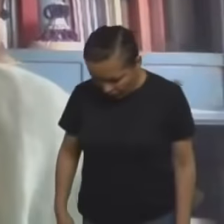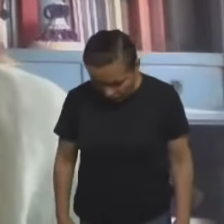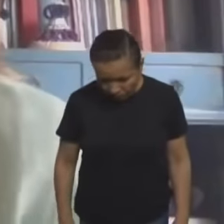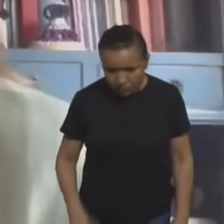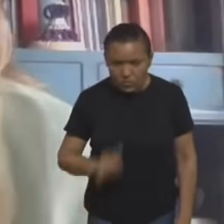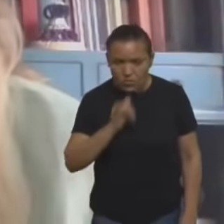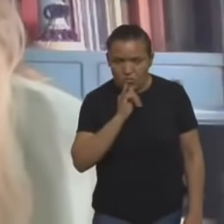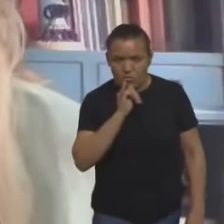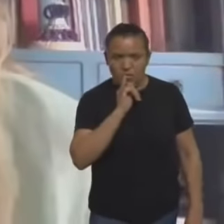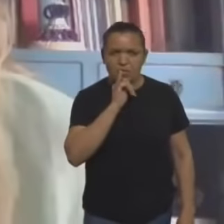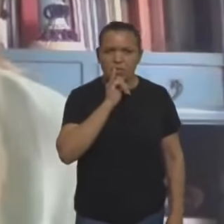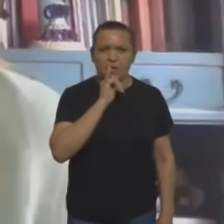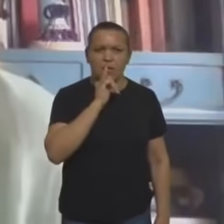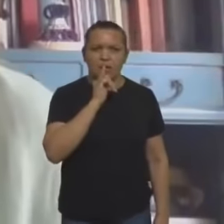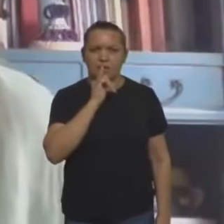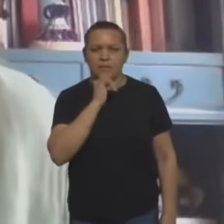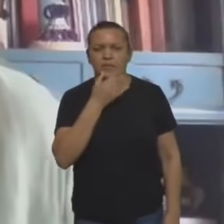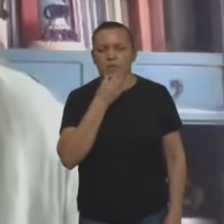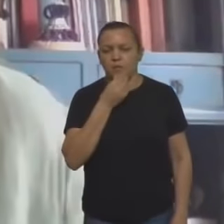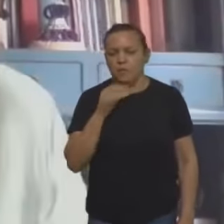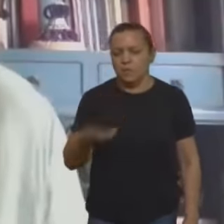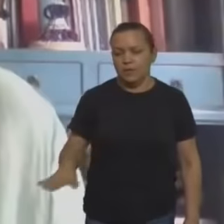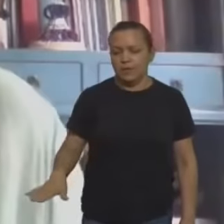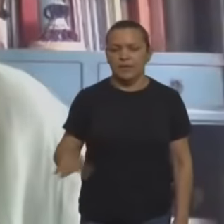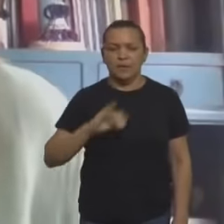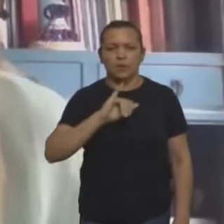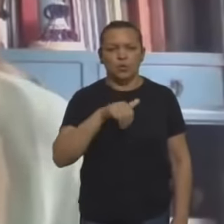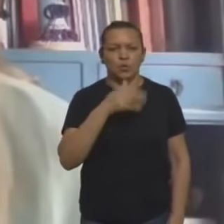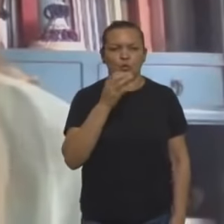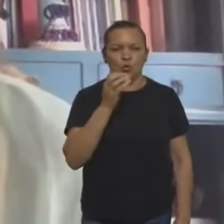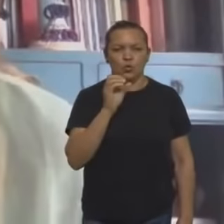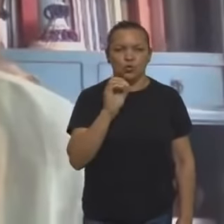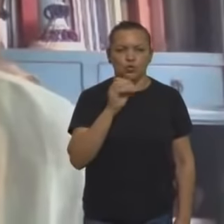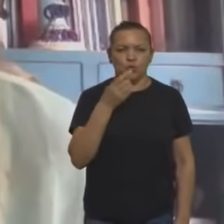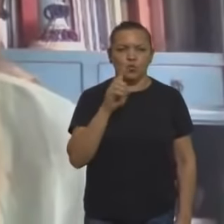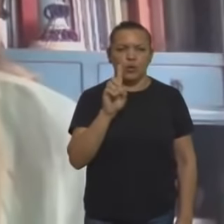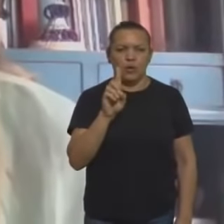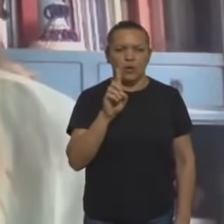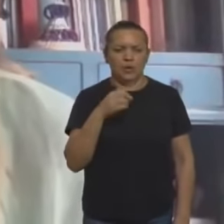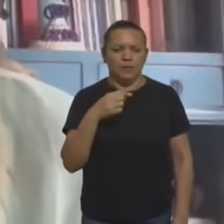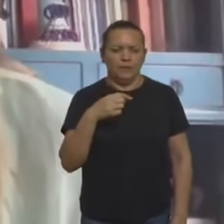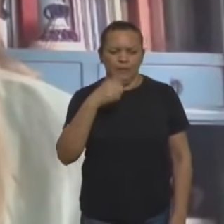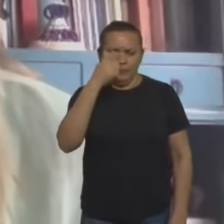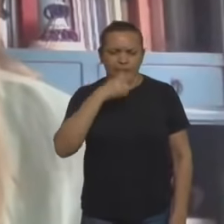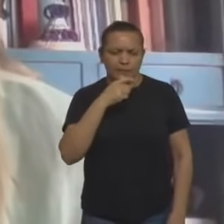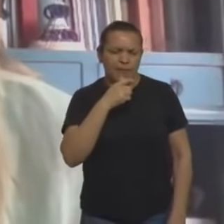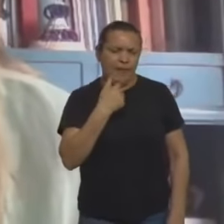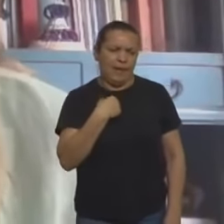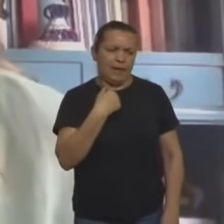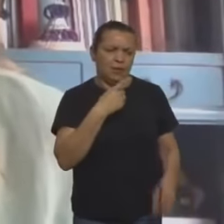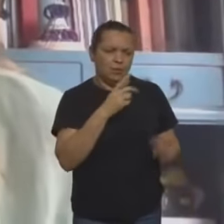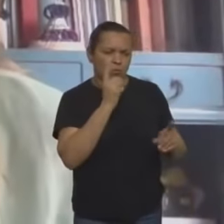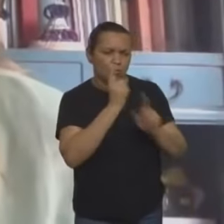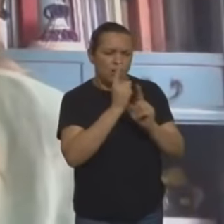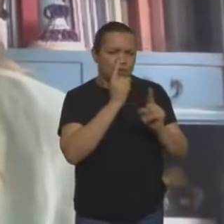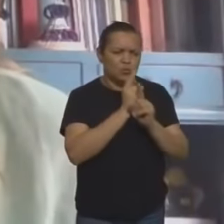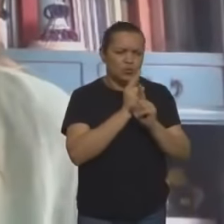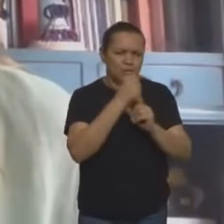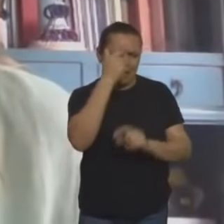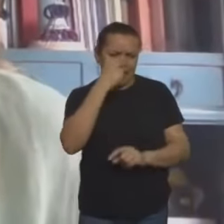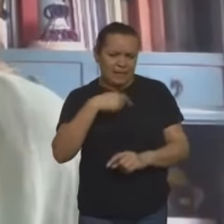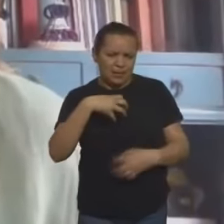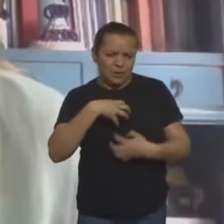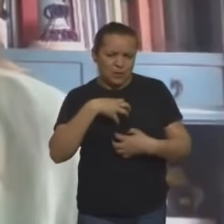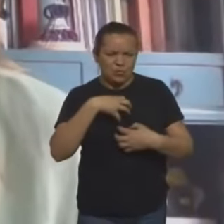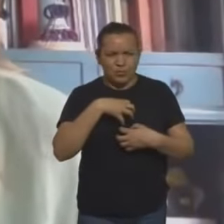João, e aí o João chegou e falou assim: eu descobri, professora, que esse meu jeito tem